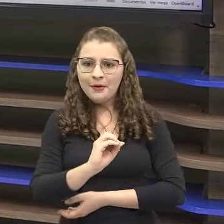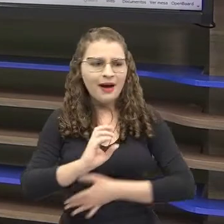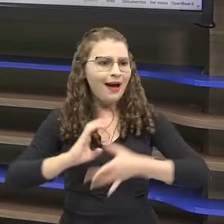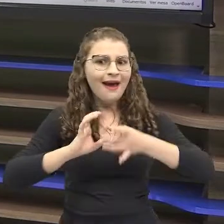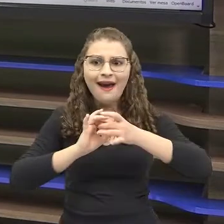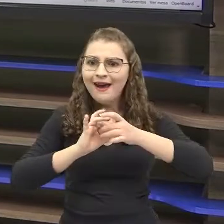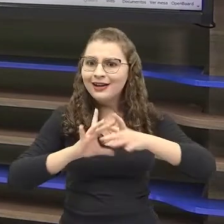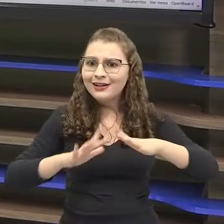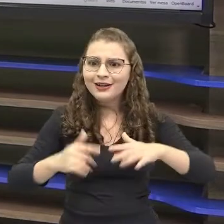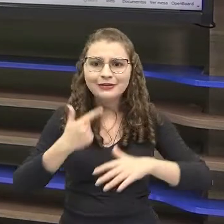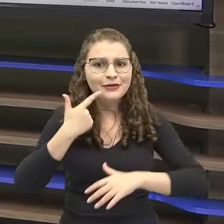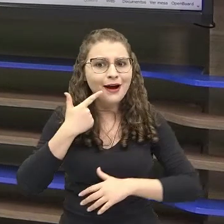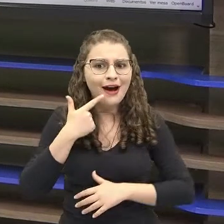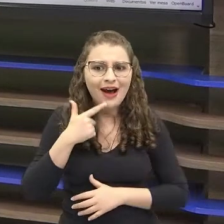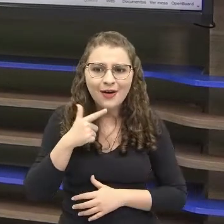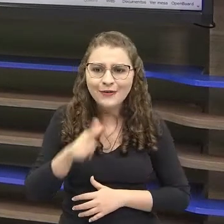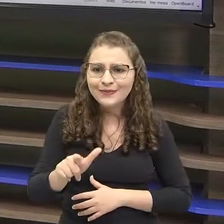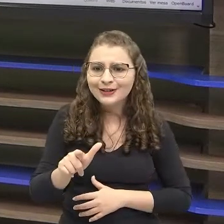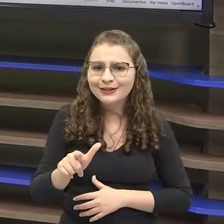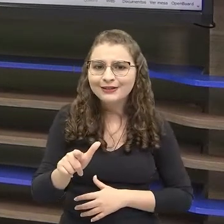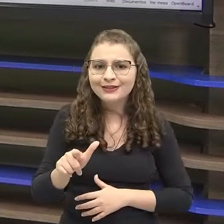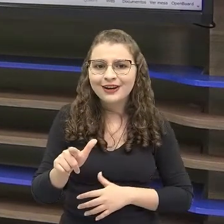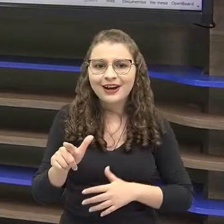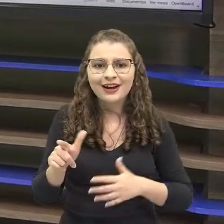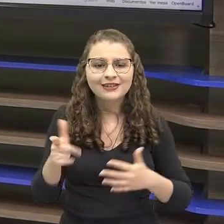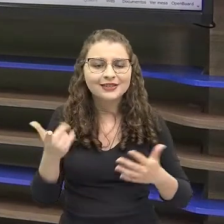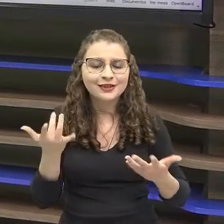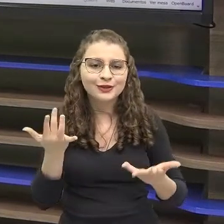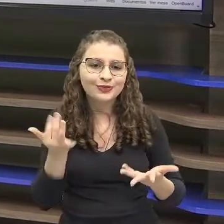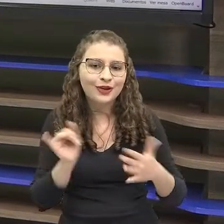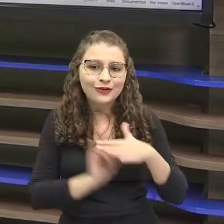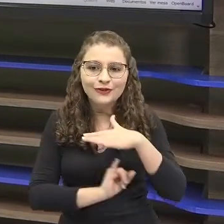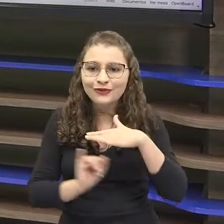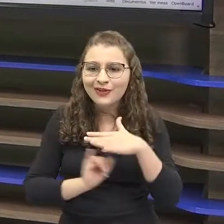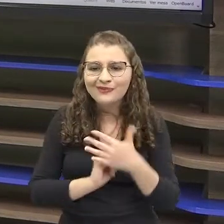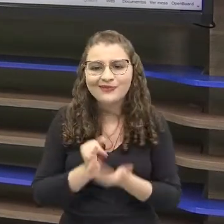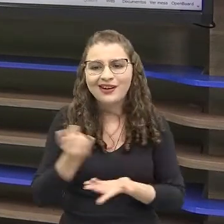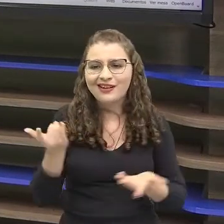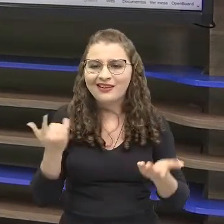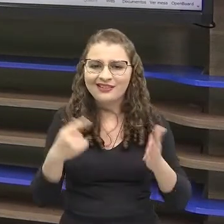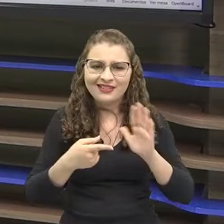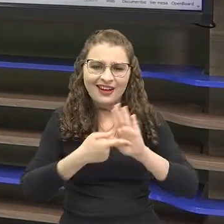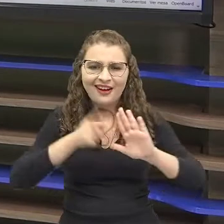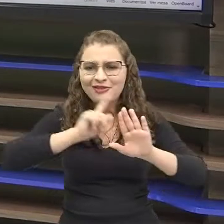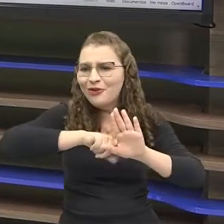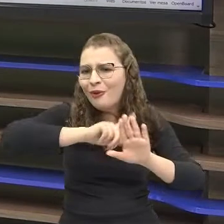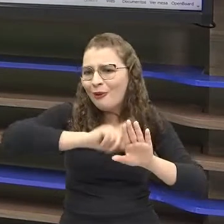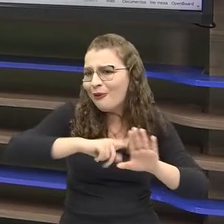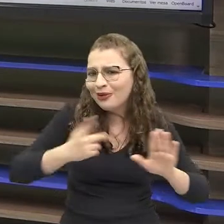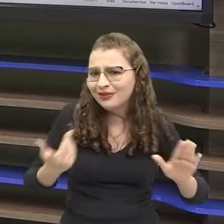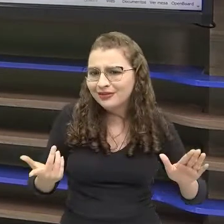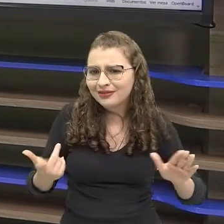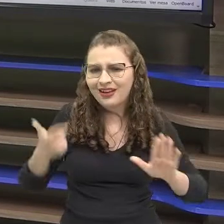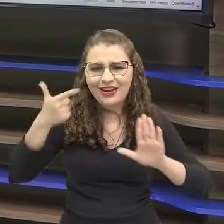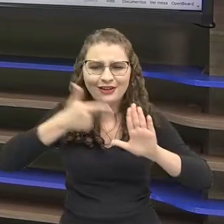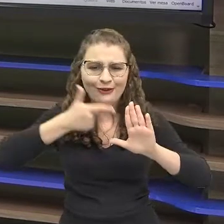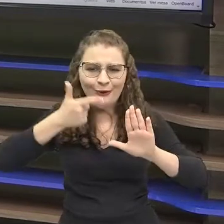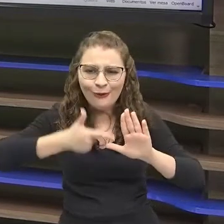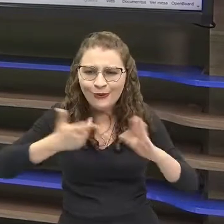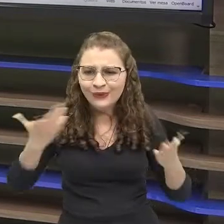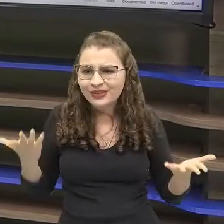a linguagem dele é uma linguagem galhofeira, uma linguagem irônica. Então ele vai criticar